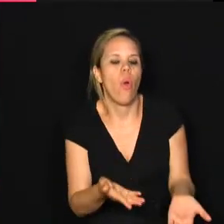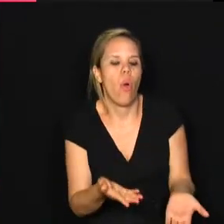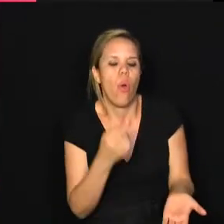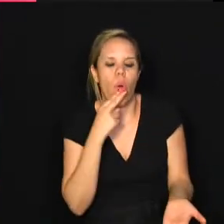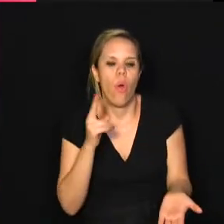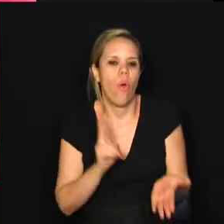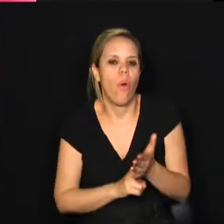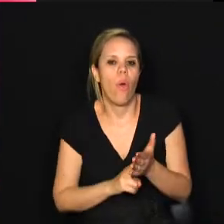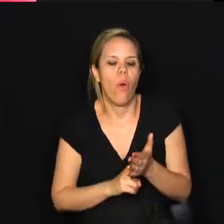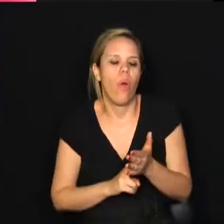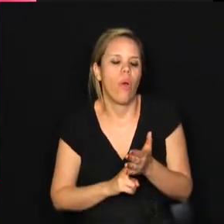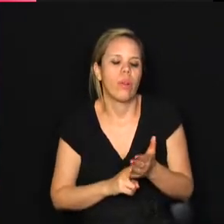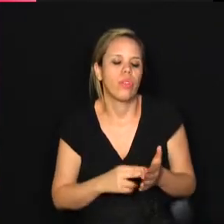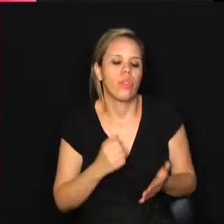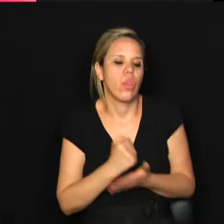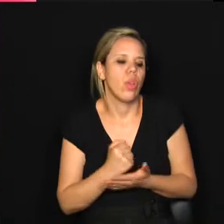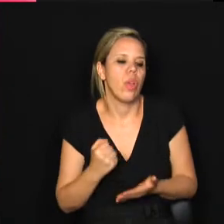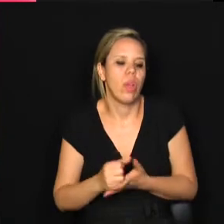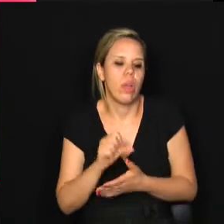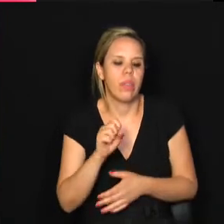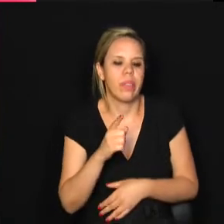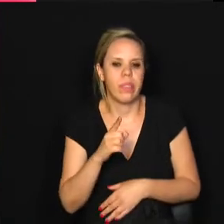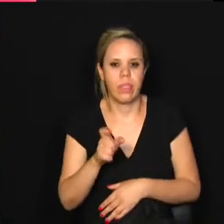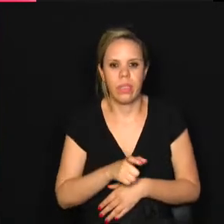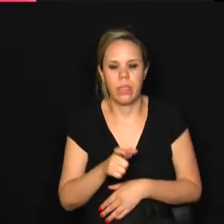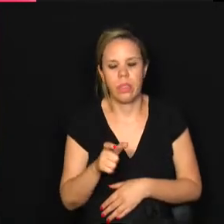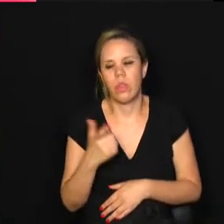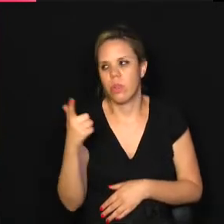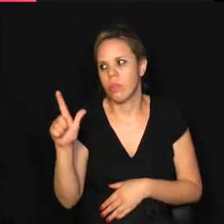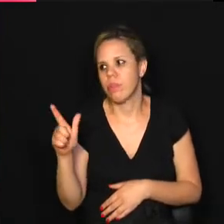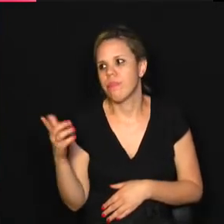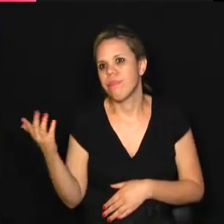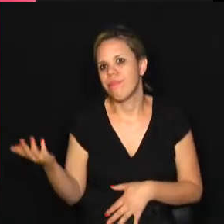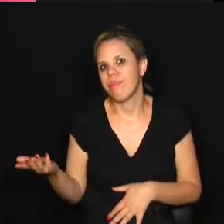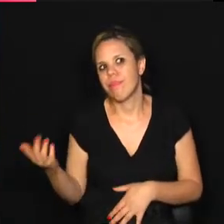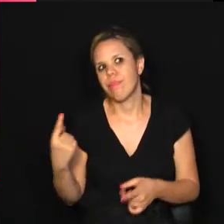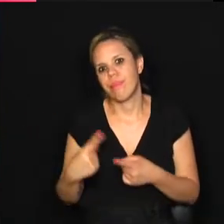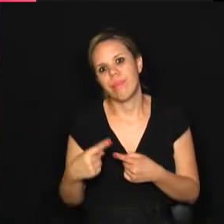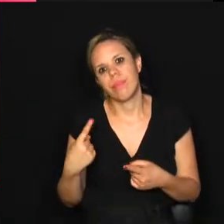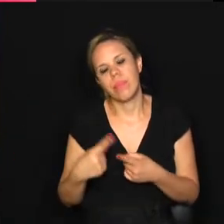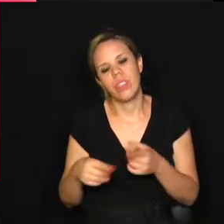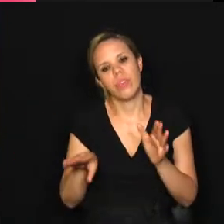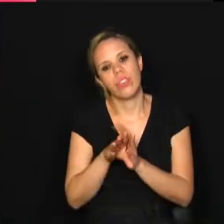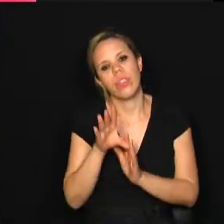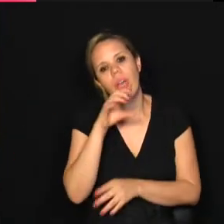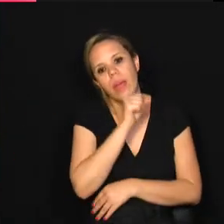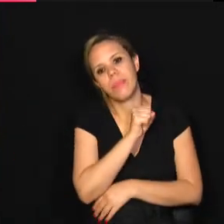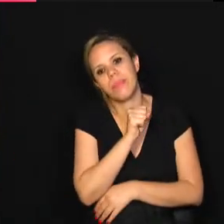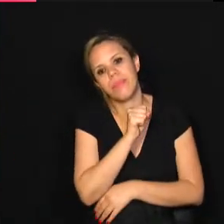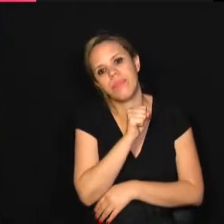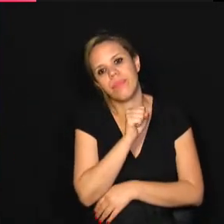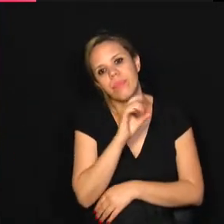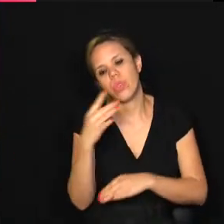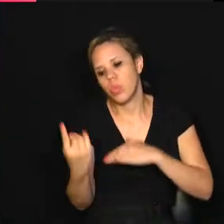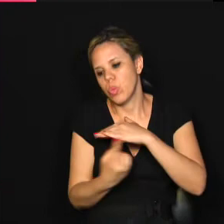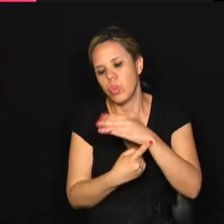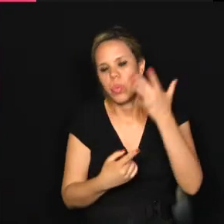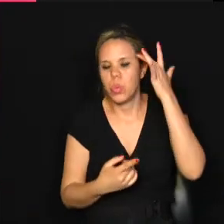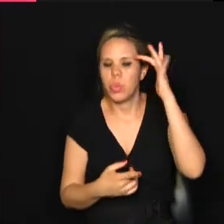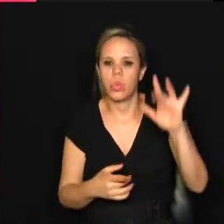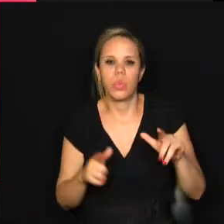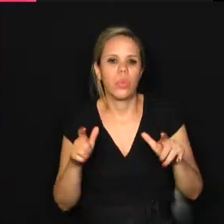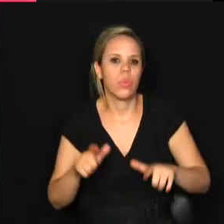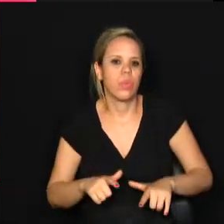vezes dizia, vou contratar a FedEx, a Jadlog ou qualquer uma outra aí, porque vai chegar mais rápido. Só que o cliente não sabe que nos lugares